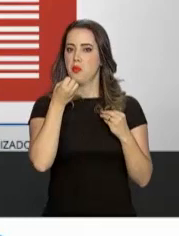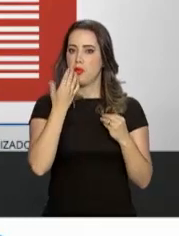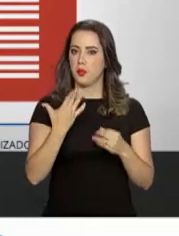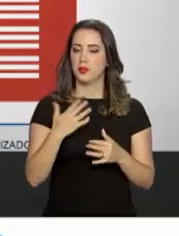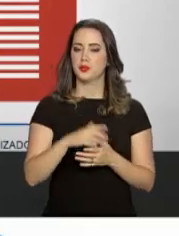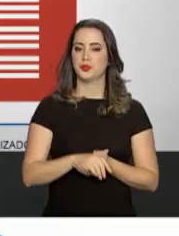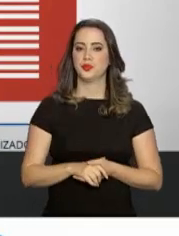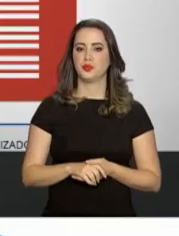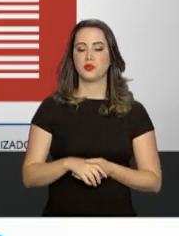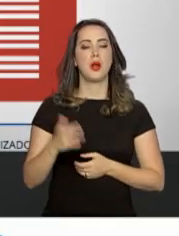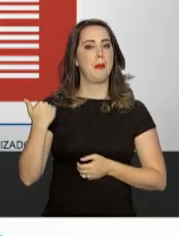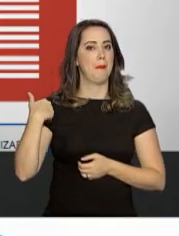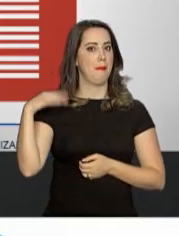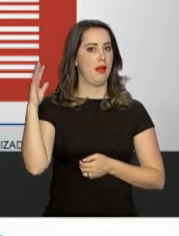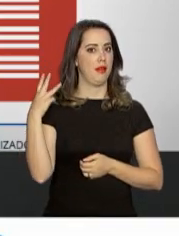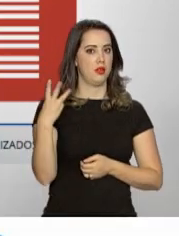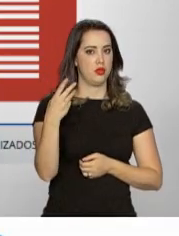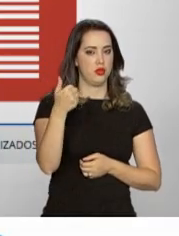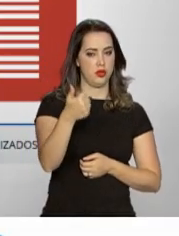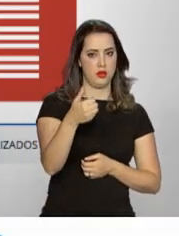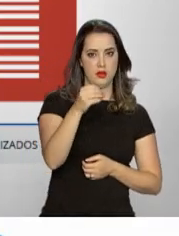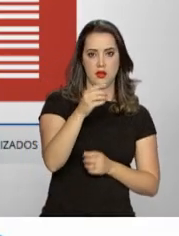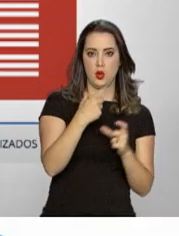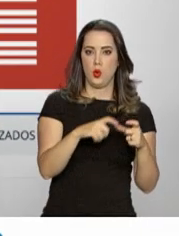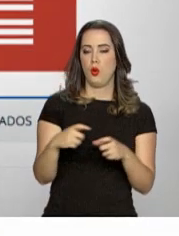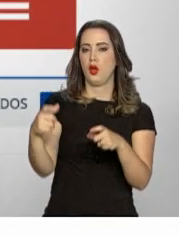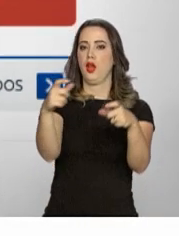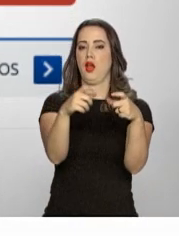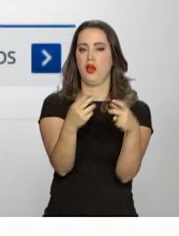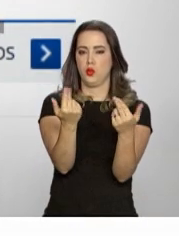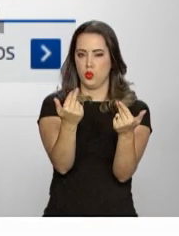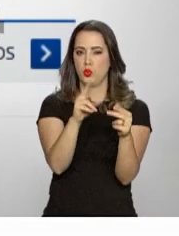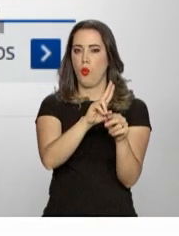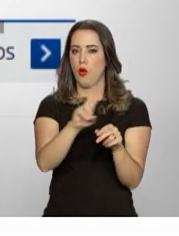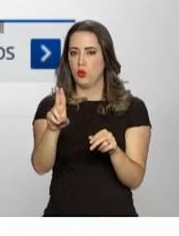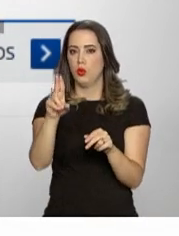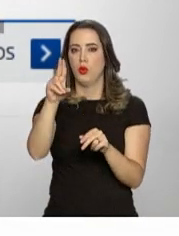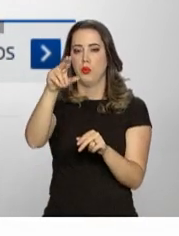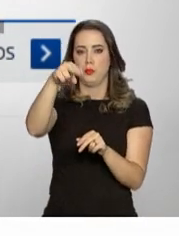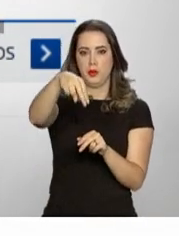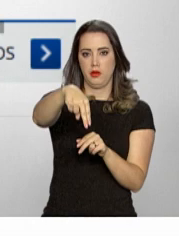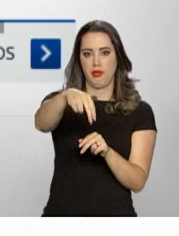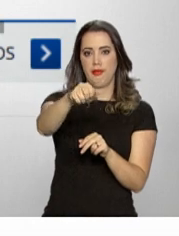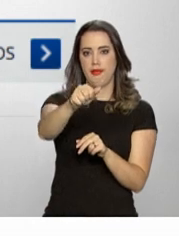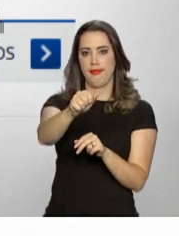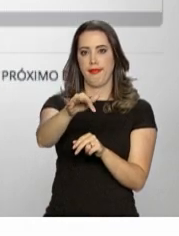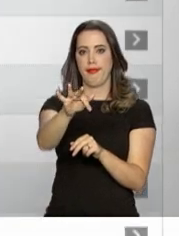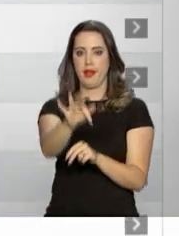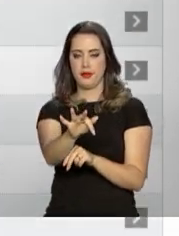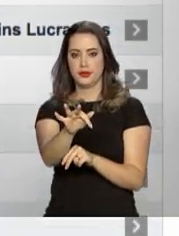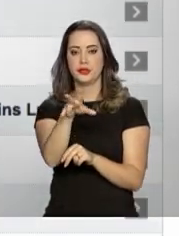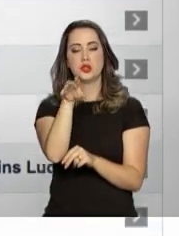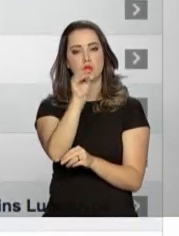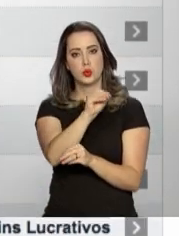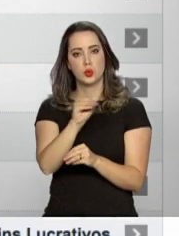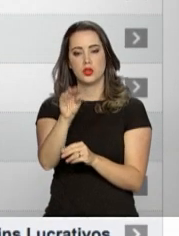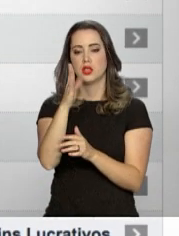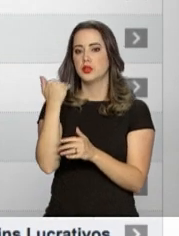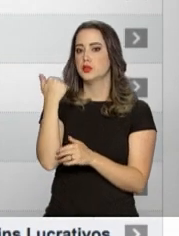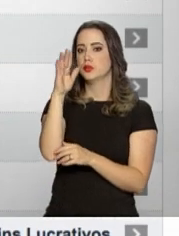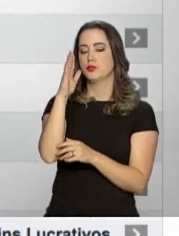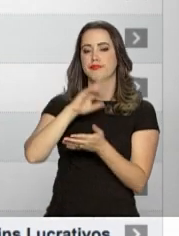310 na afs em todo o país que este ano realizaram quase 50 mil atendimentos só no período de imposto de